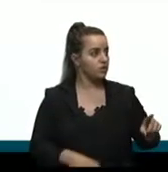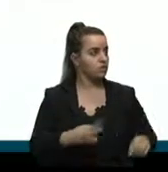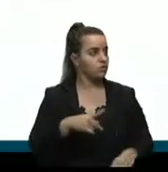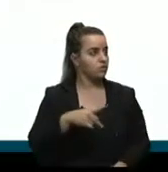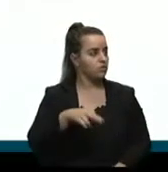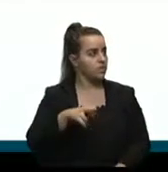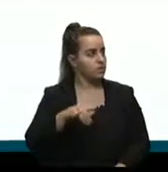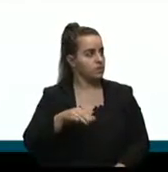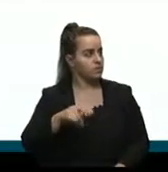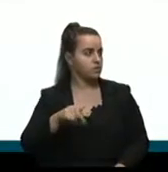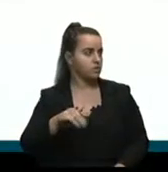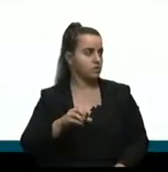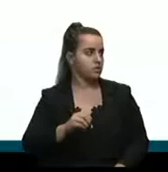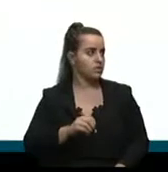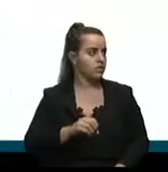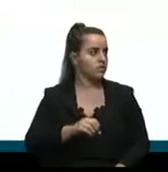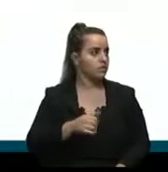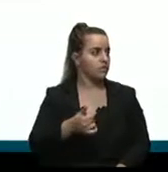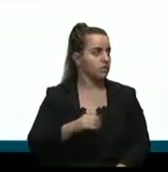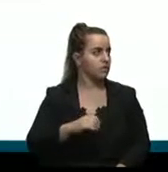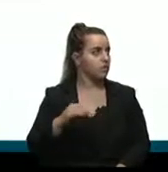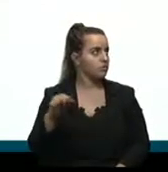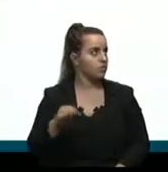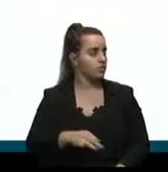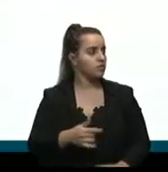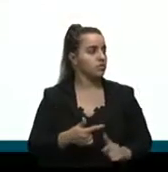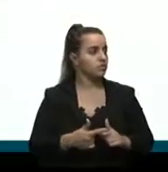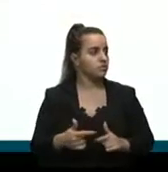precisão. 10% dividido por 2,